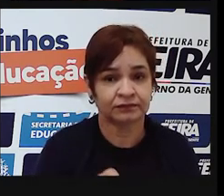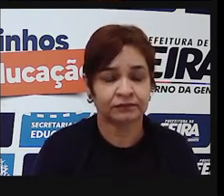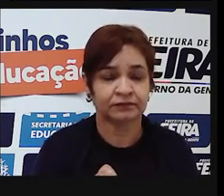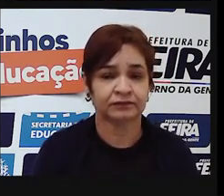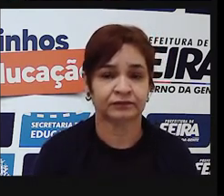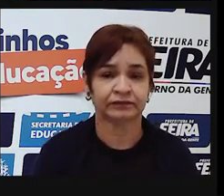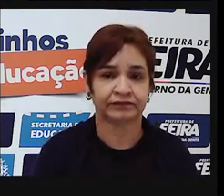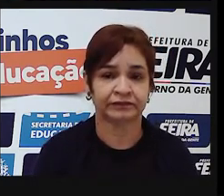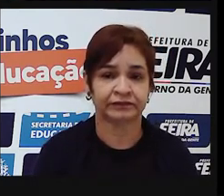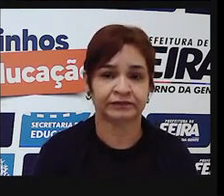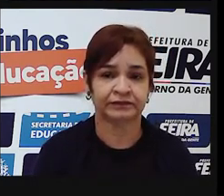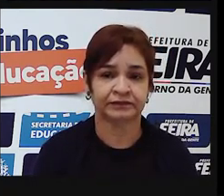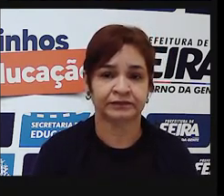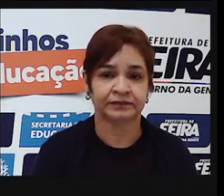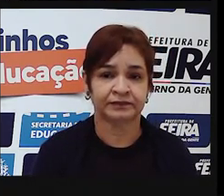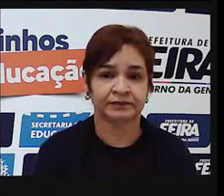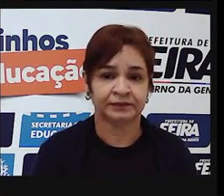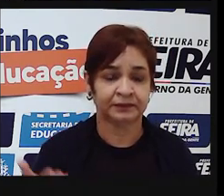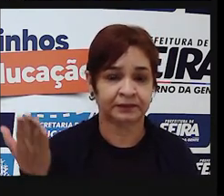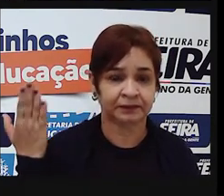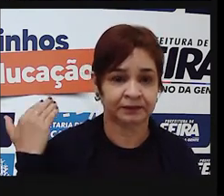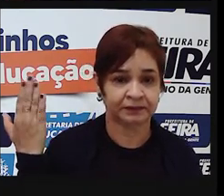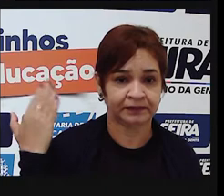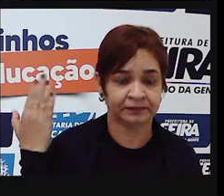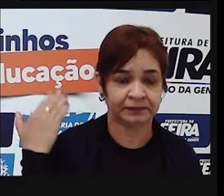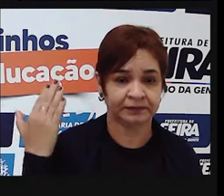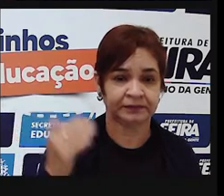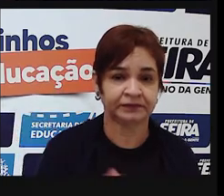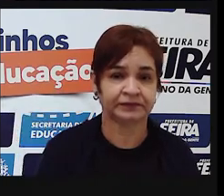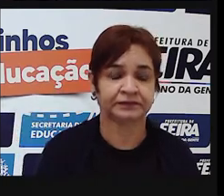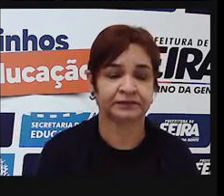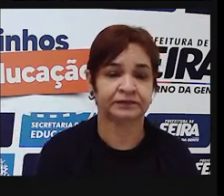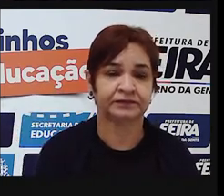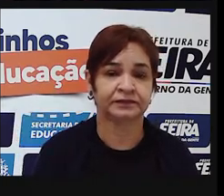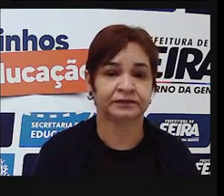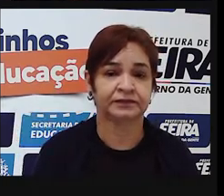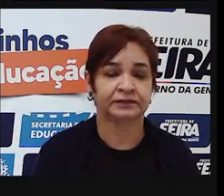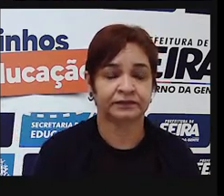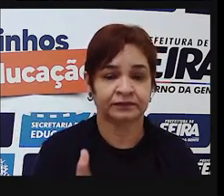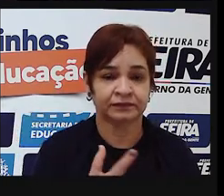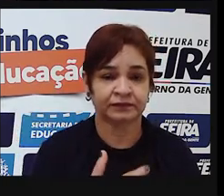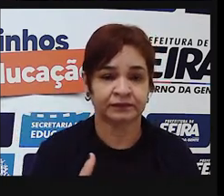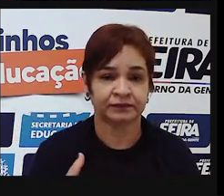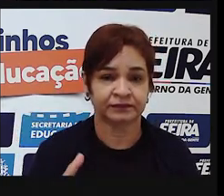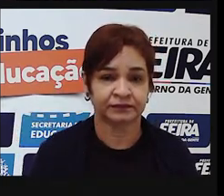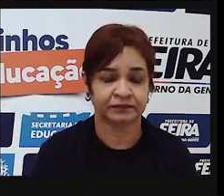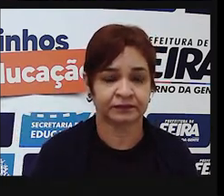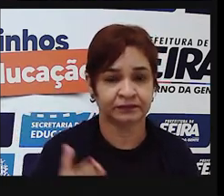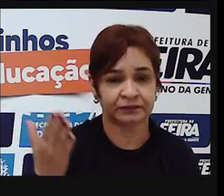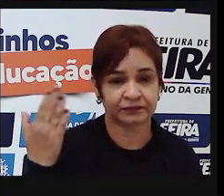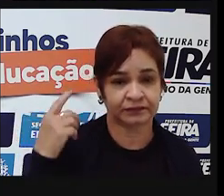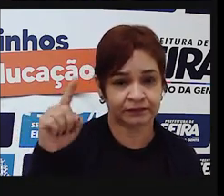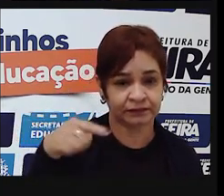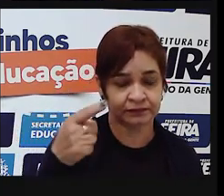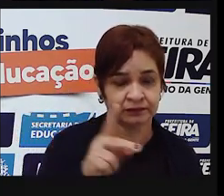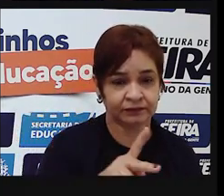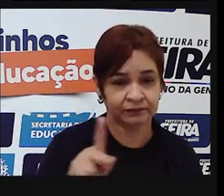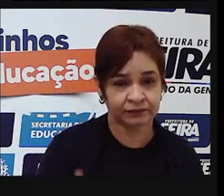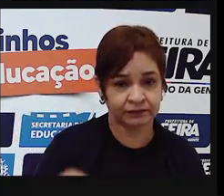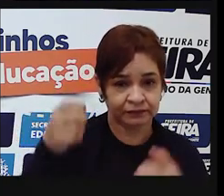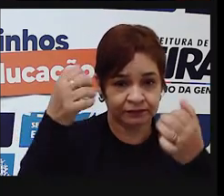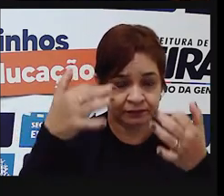Agora nós vamos fazer uma retomada da aula passada, que eu sei que a Pronádia já estava dando aula para vocês sobre